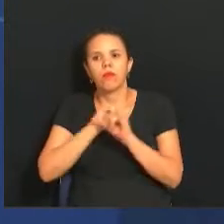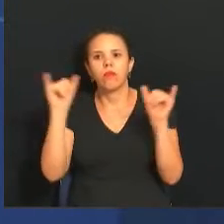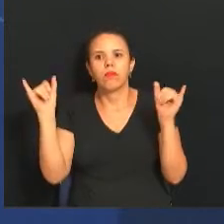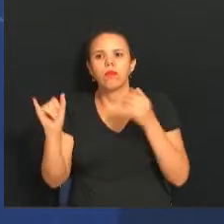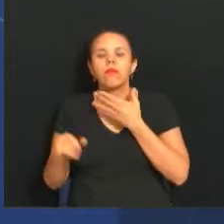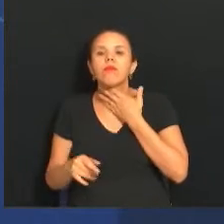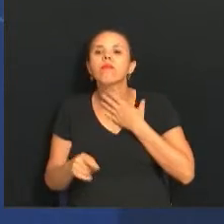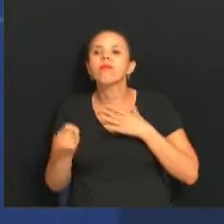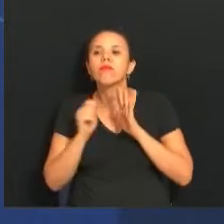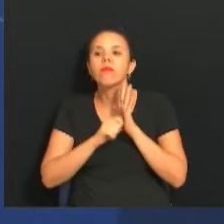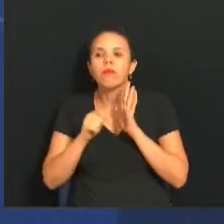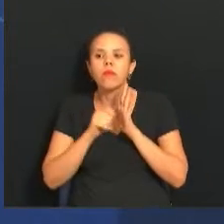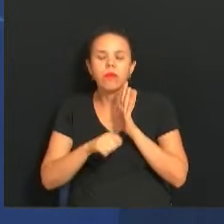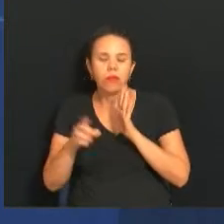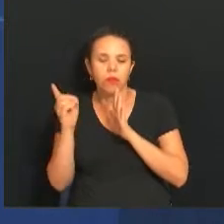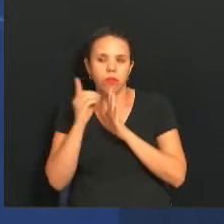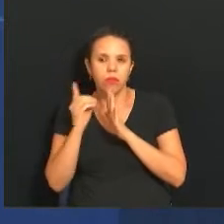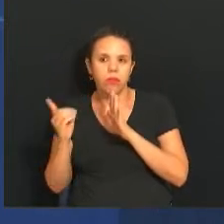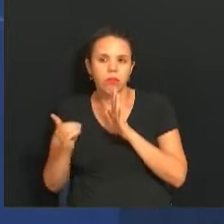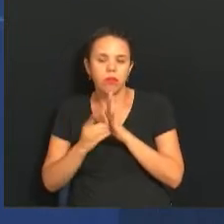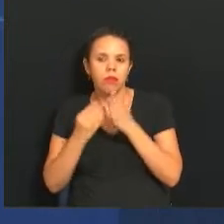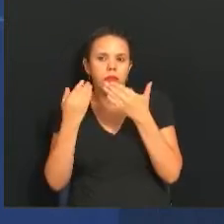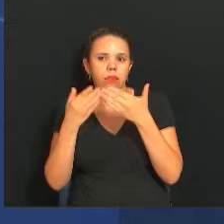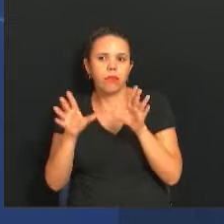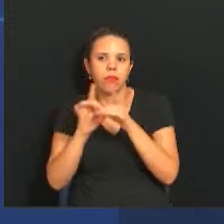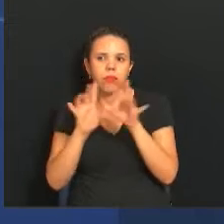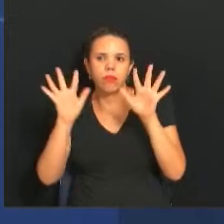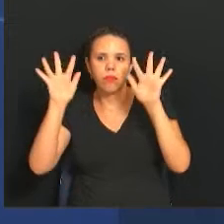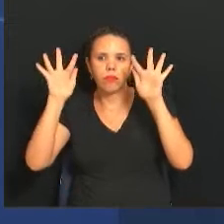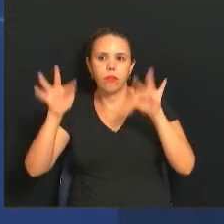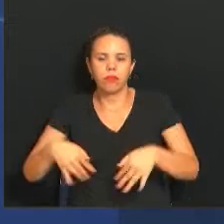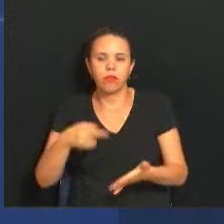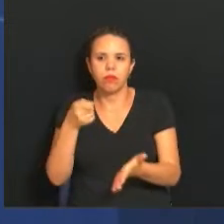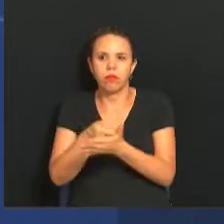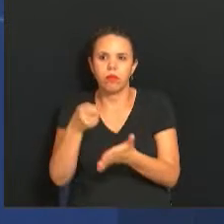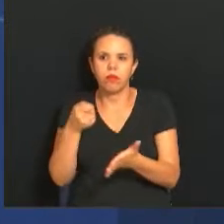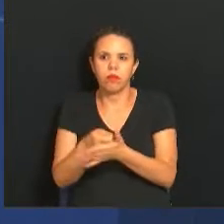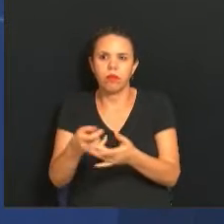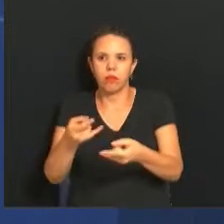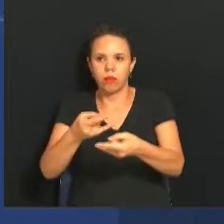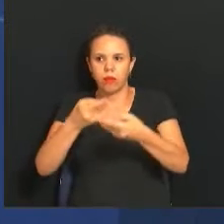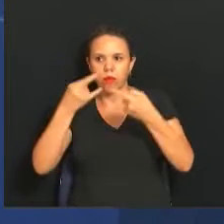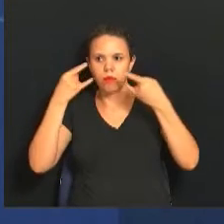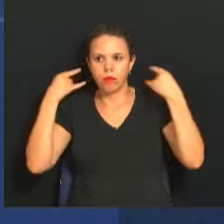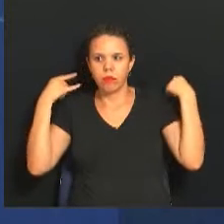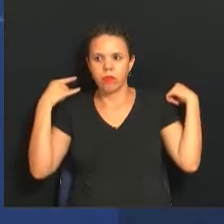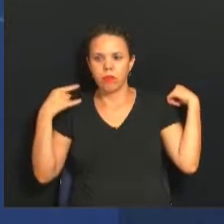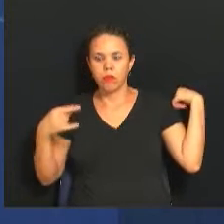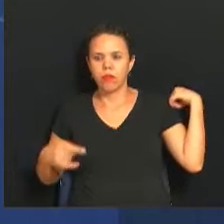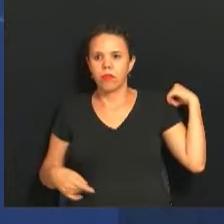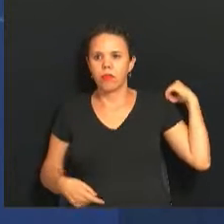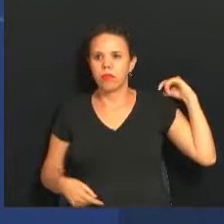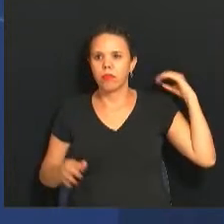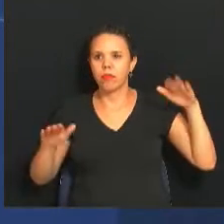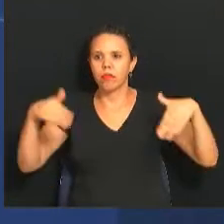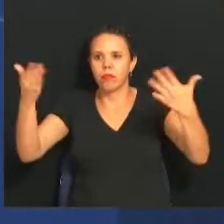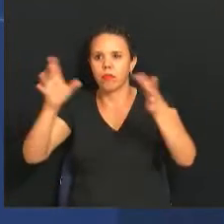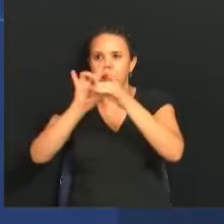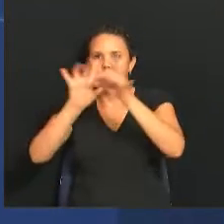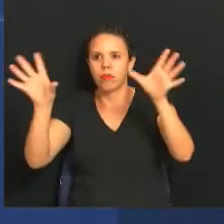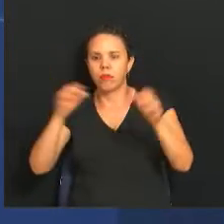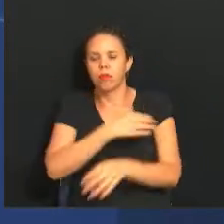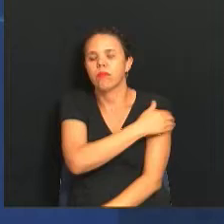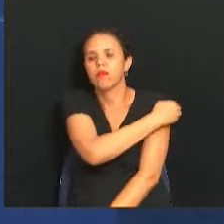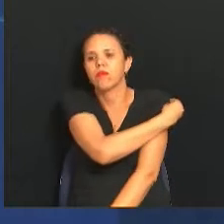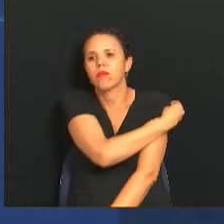e assinar um decreto que libera o fim da obrigatoriedade da utilização de máscara em locais